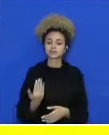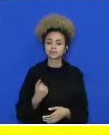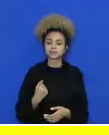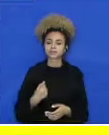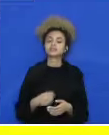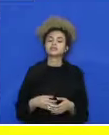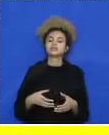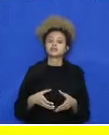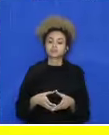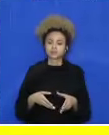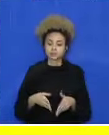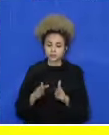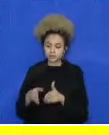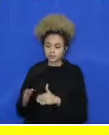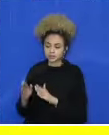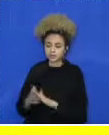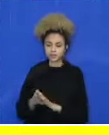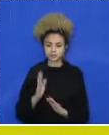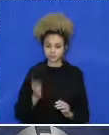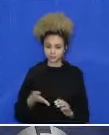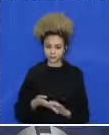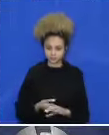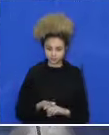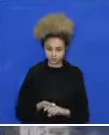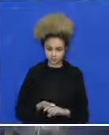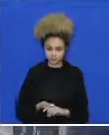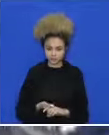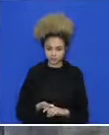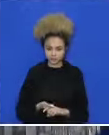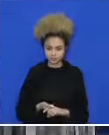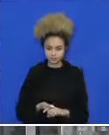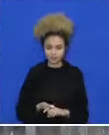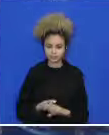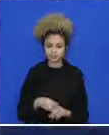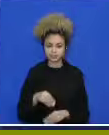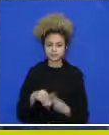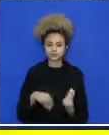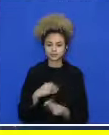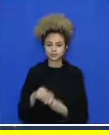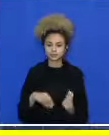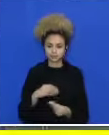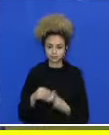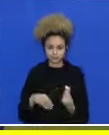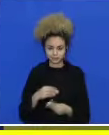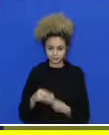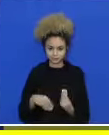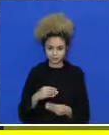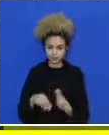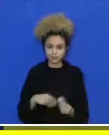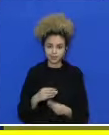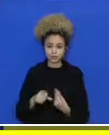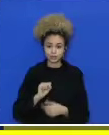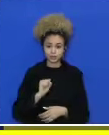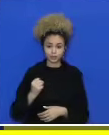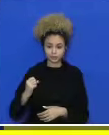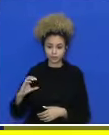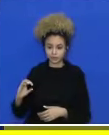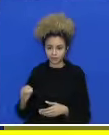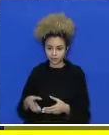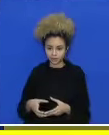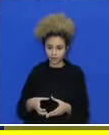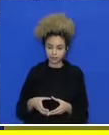Vamos lá, bolas posicionadas. Valendo. O globo carregado, embaralhando 80 bolas numeradas